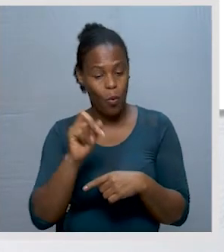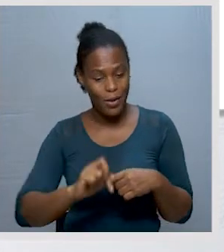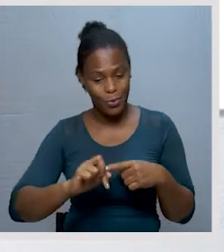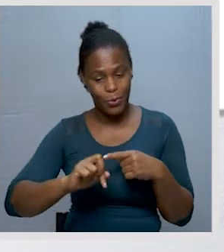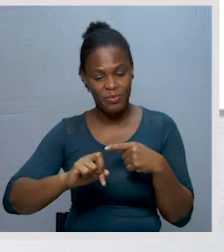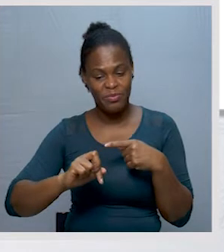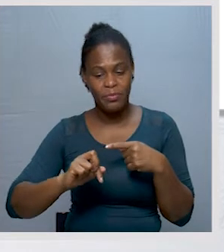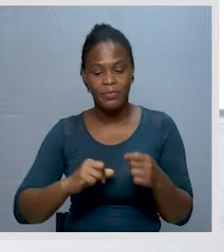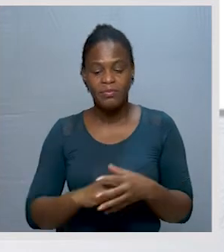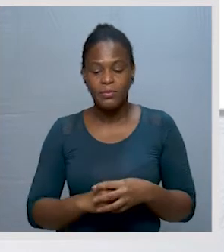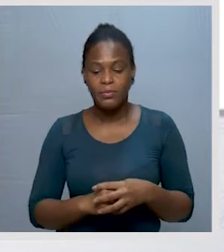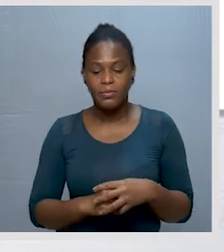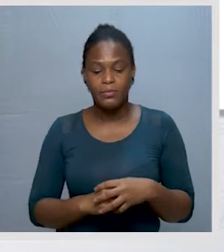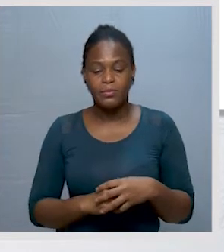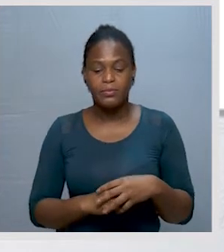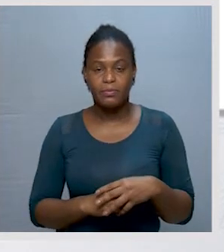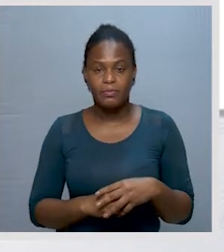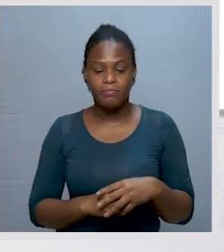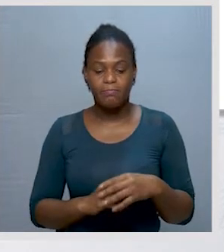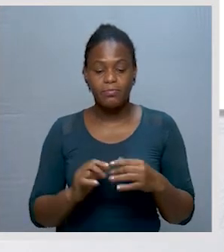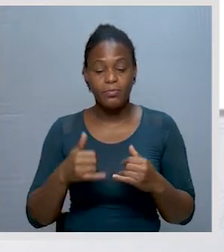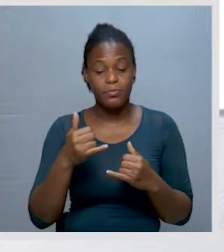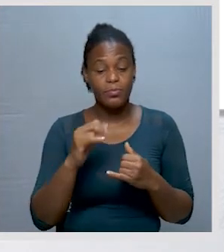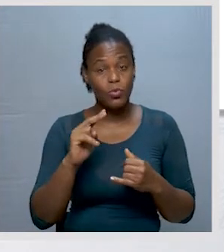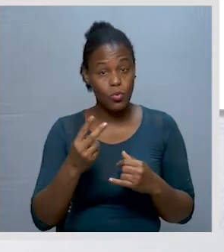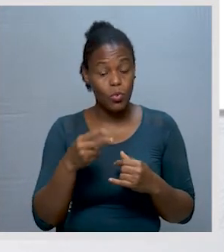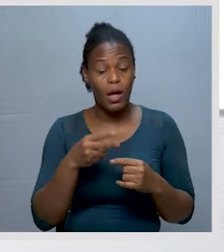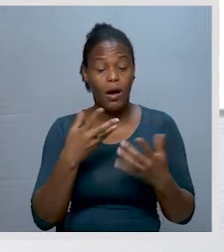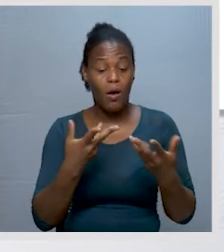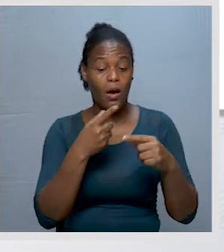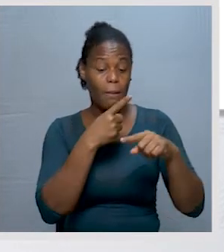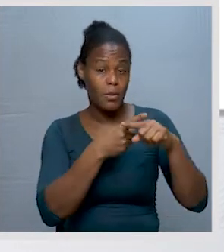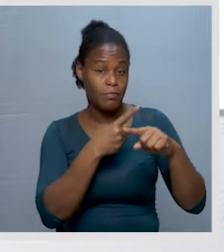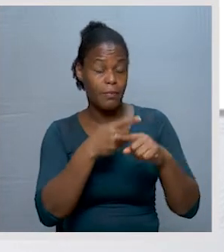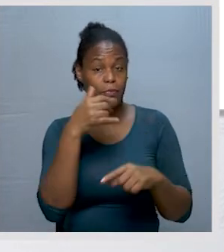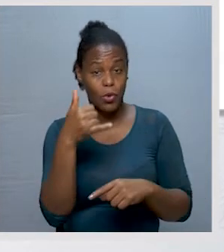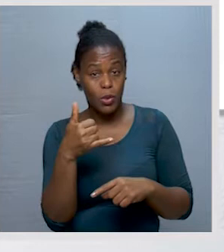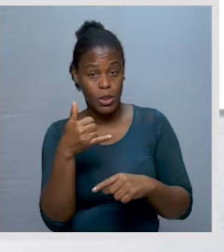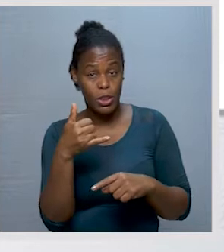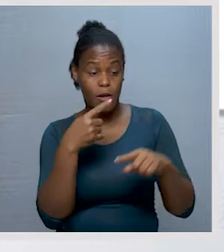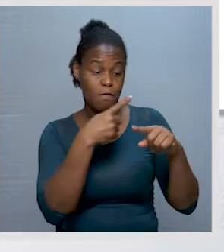8. E o segundo passo é multiplicar 2 por 1.